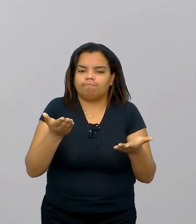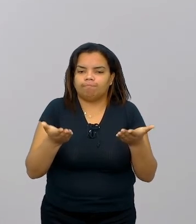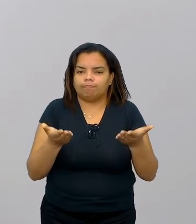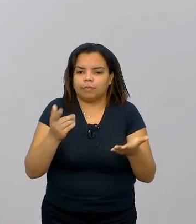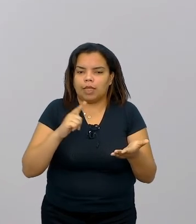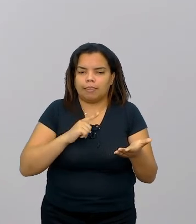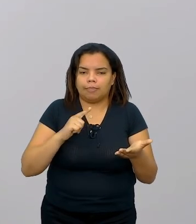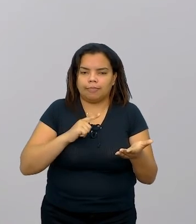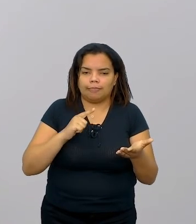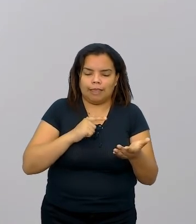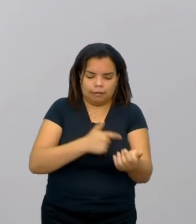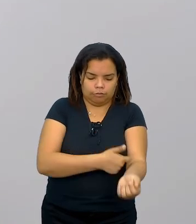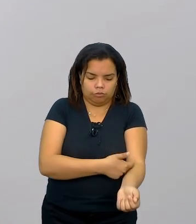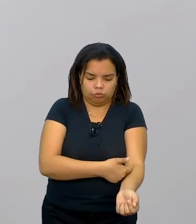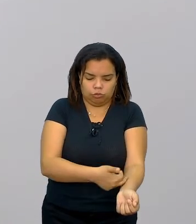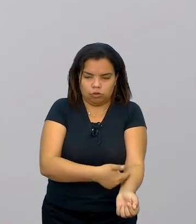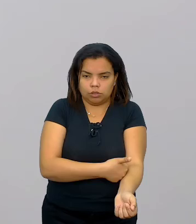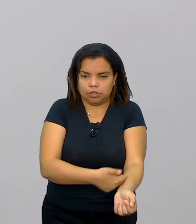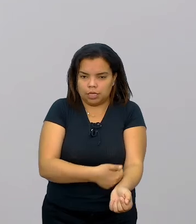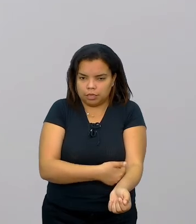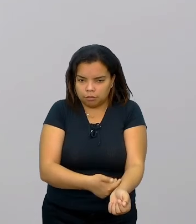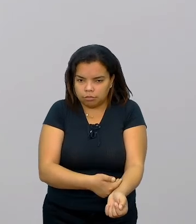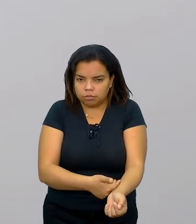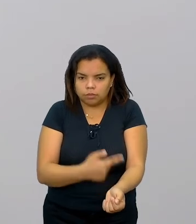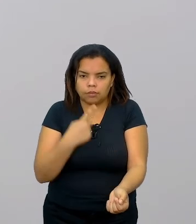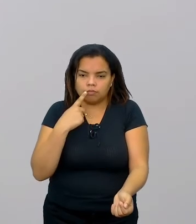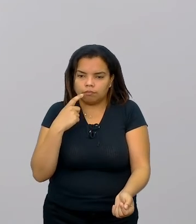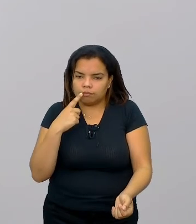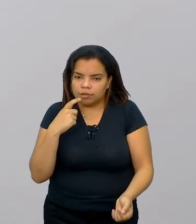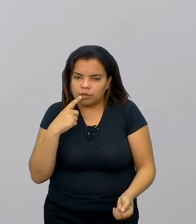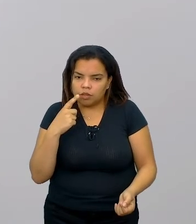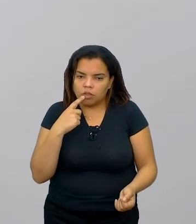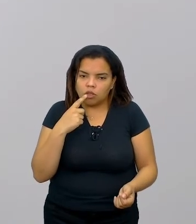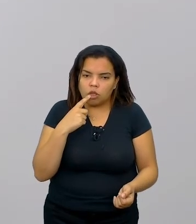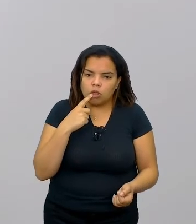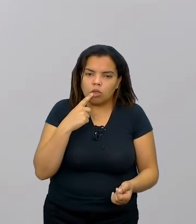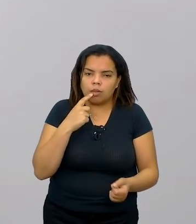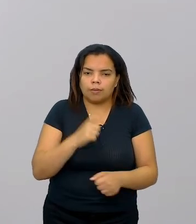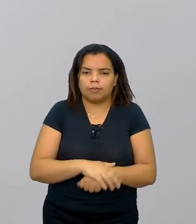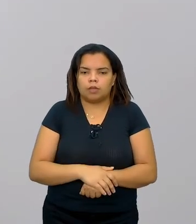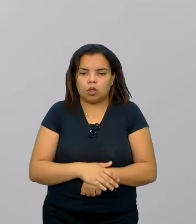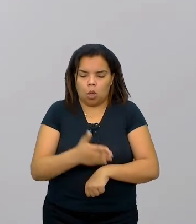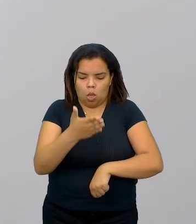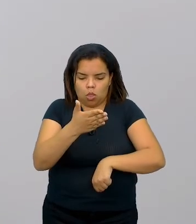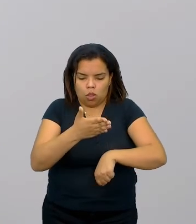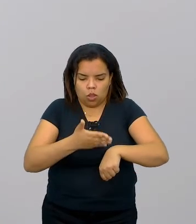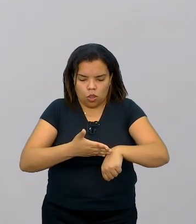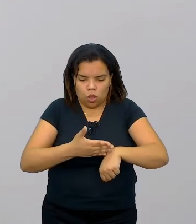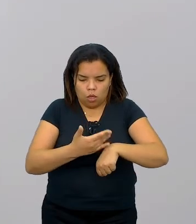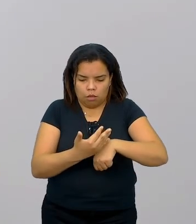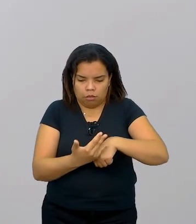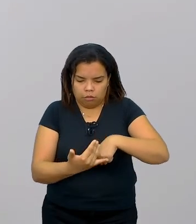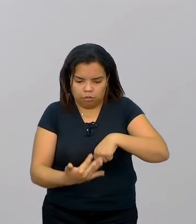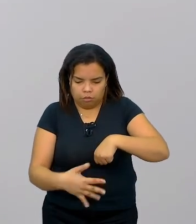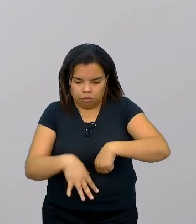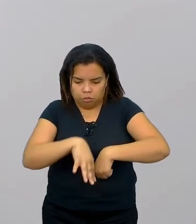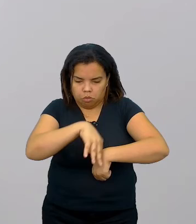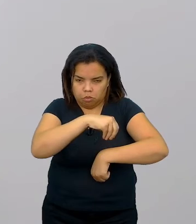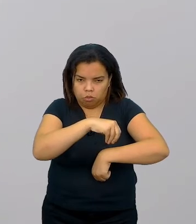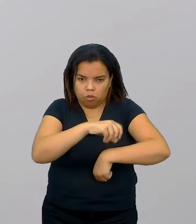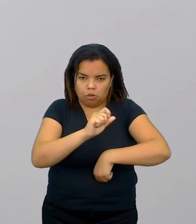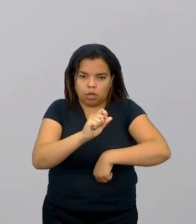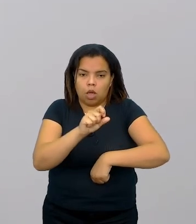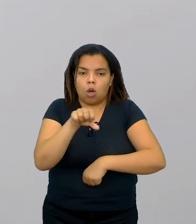só, a dosagem no sangue dos fatores de coagulação, geralmente são esses fatores, o 8 e o 9,